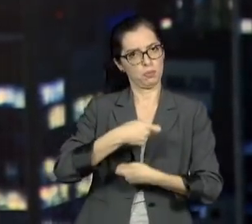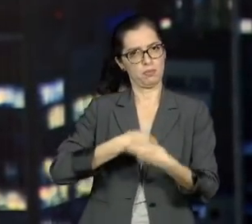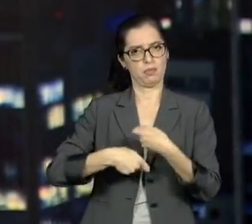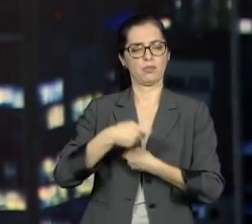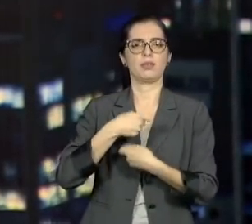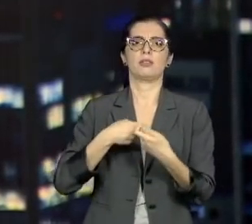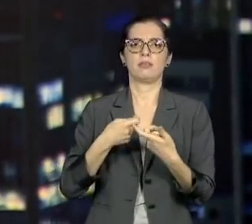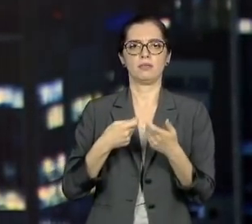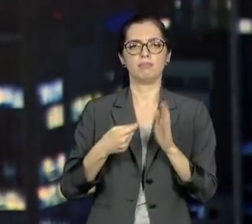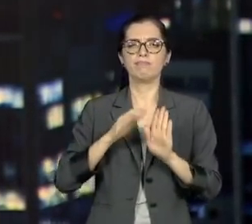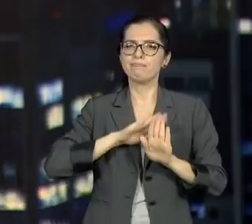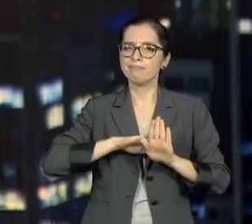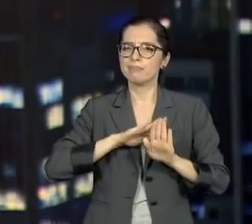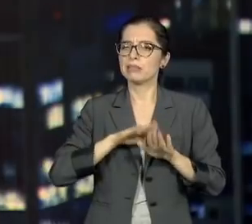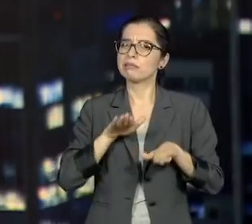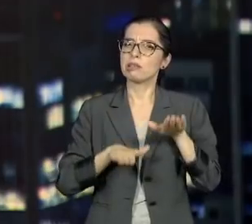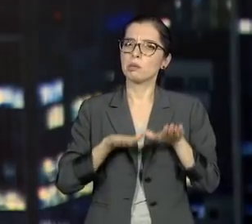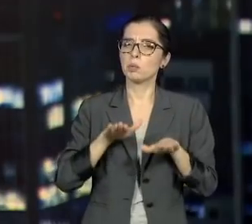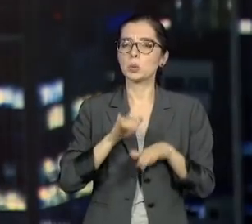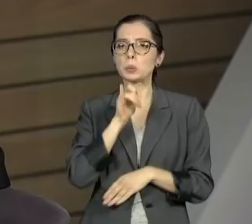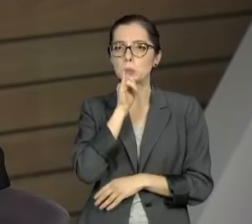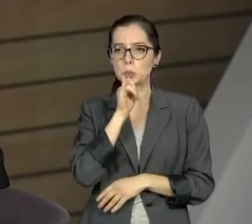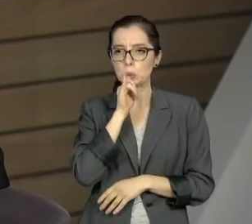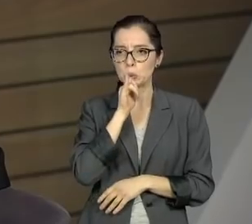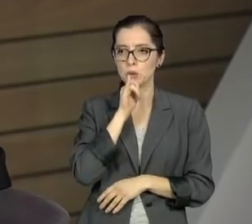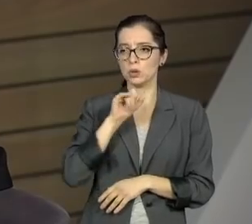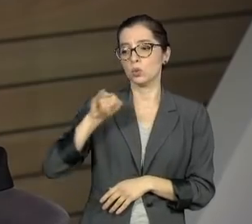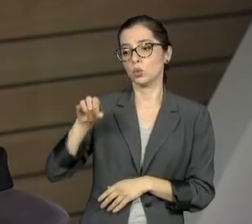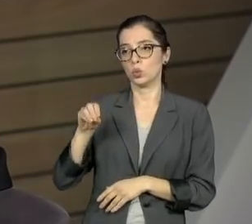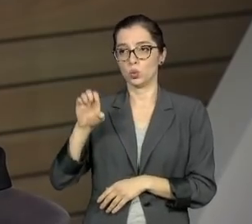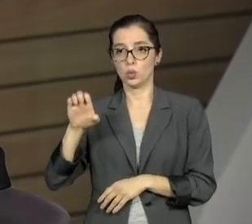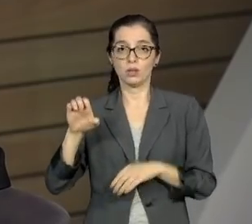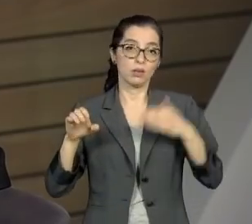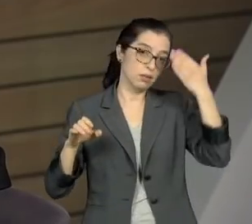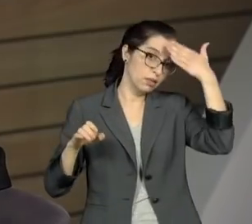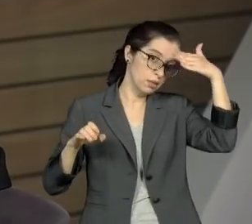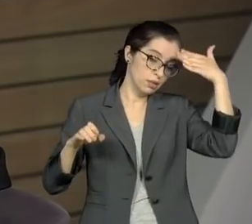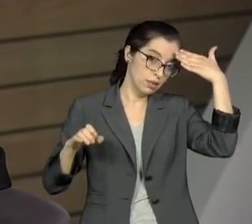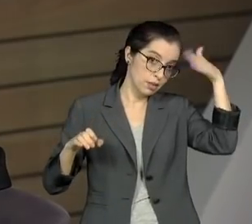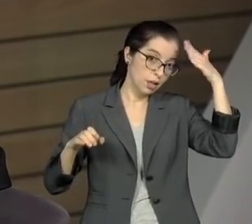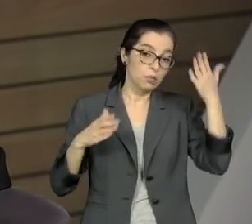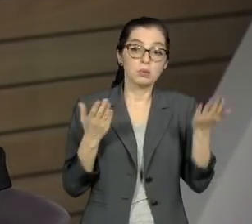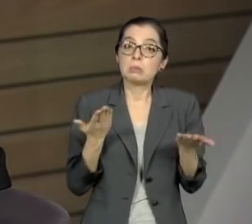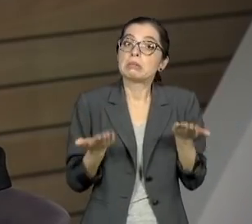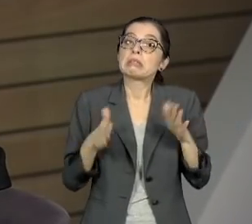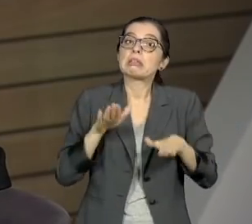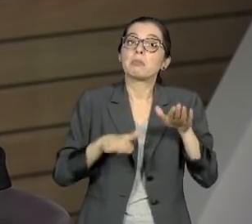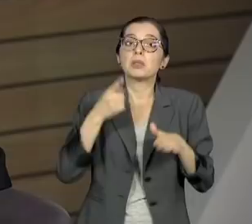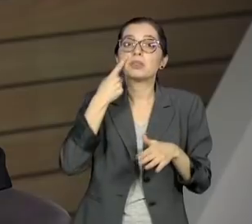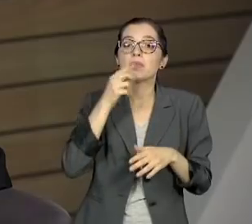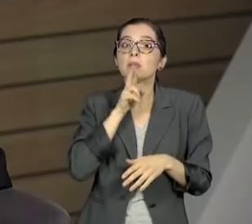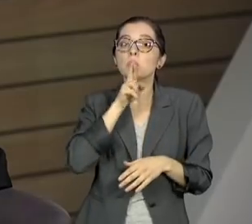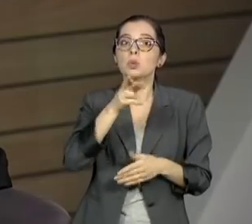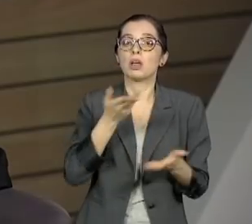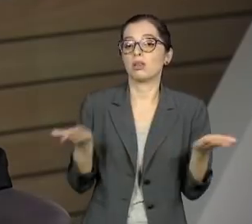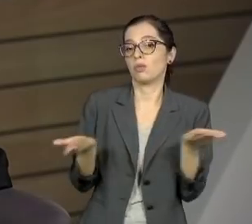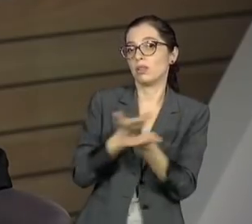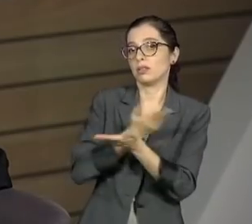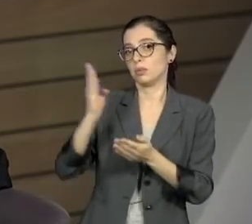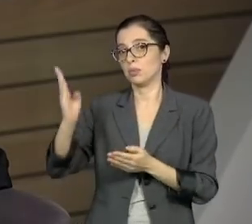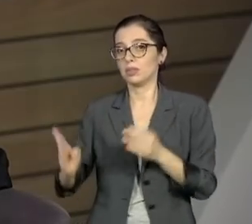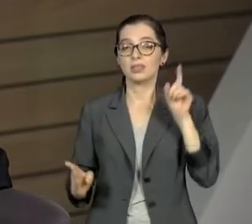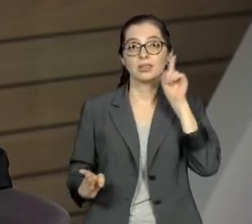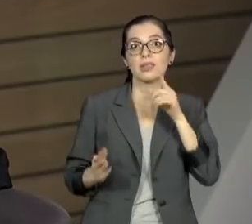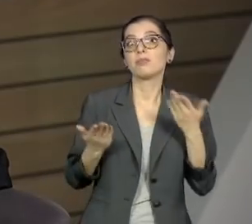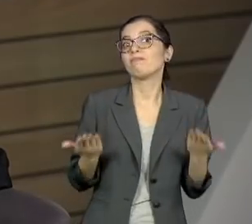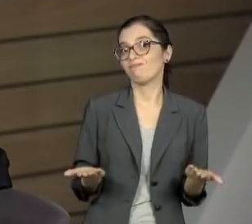Independentemente de quem vencer, eles querem resultados. Sim, eu acho que na área comercial você tem uma continuidade, principalmente porque existe um